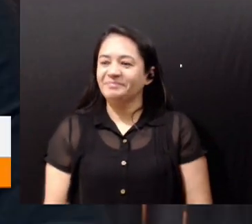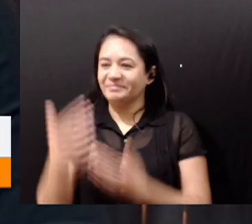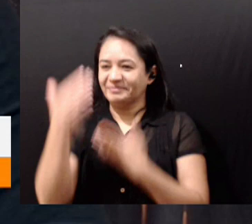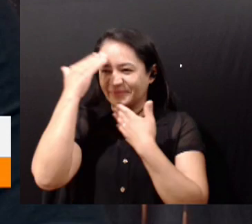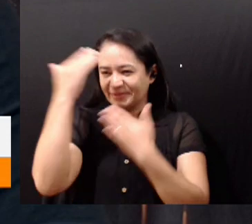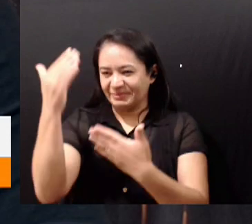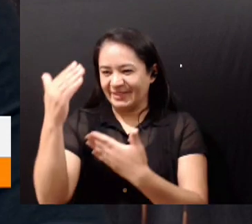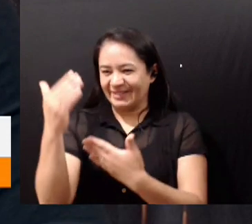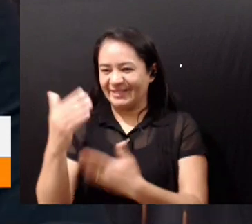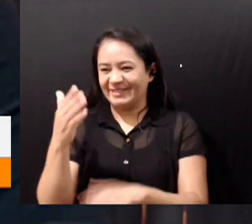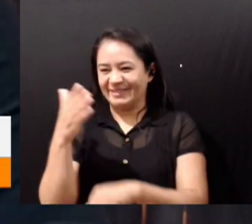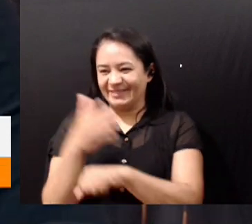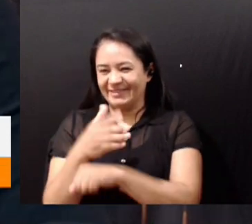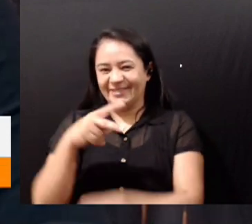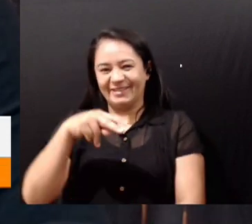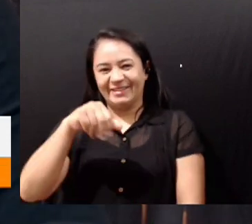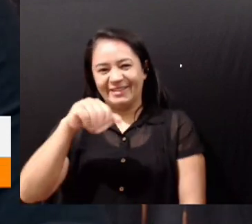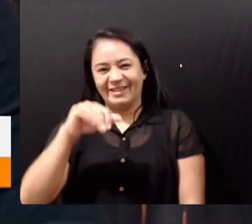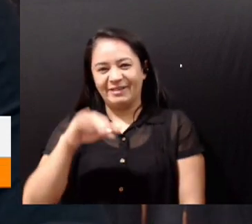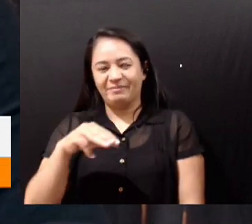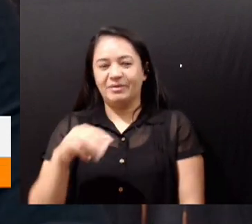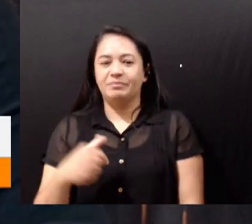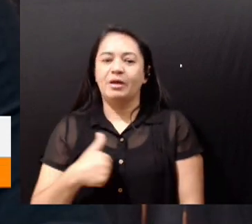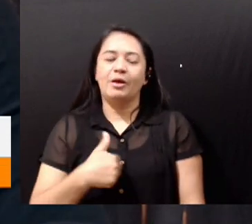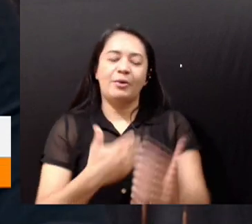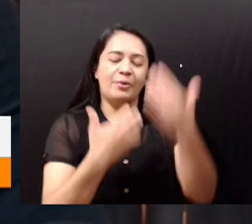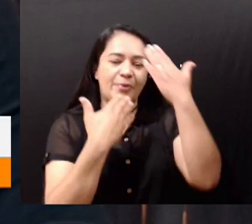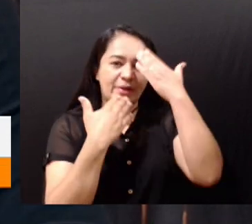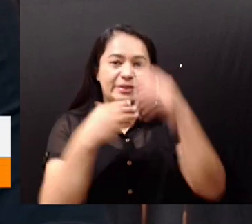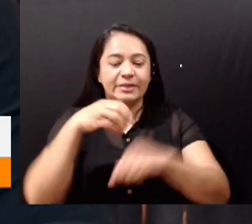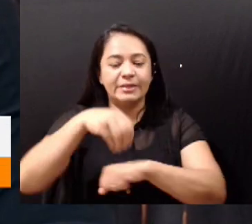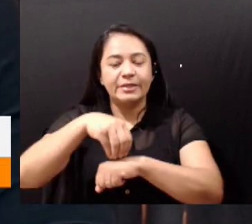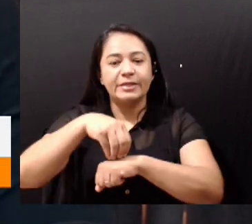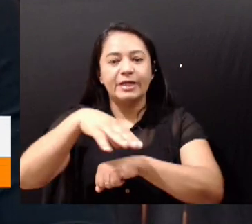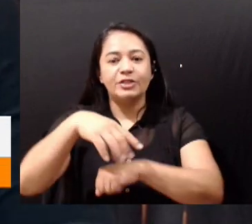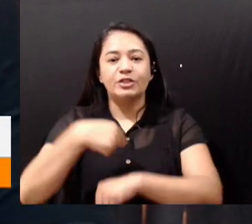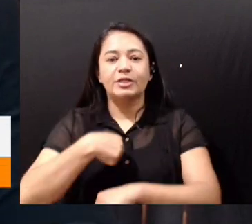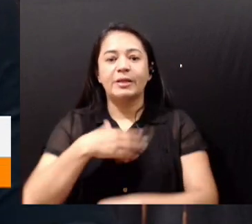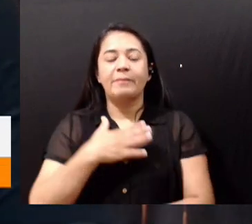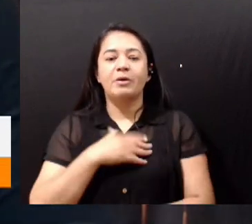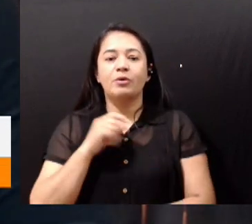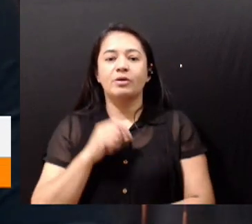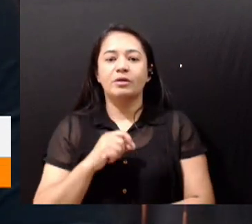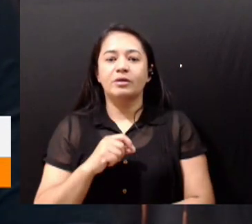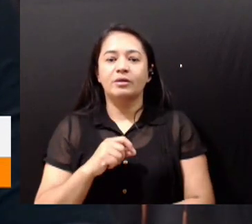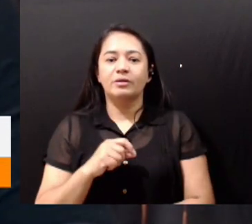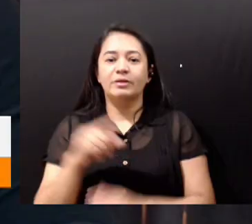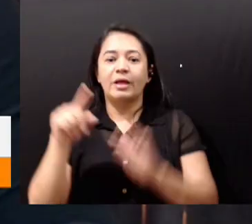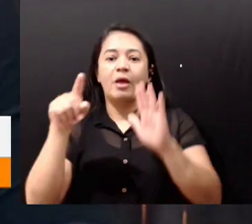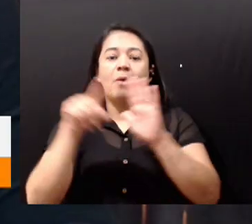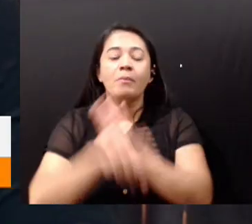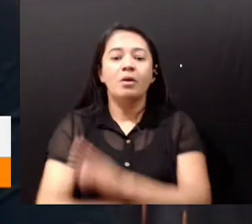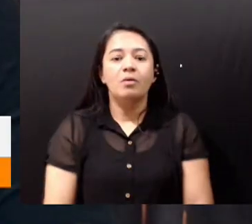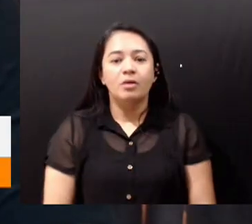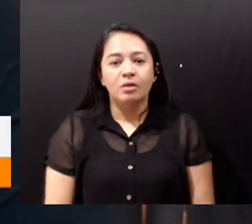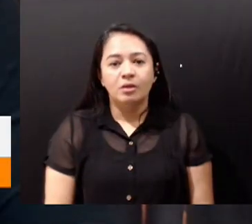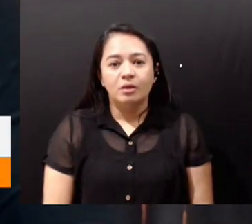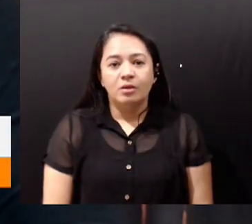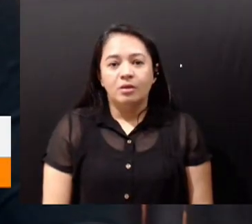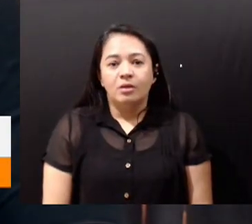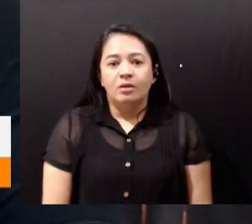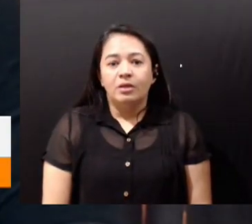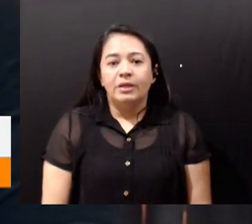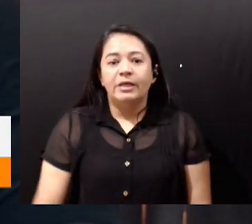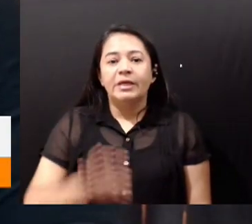que agradeço. Eu agradeço, e a dica que eu quero deixar é só fazer uma pergunta. O que isso quer me mostrar? O